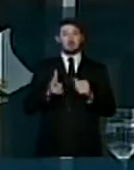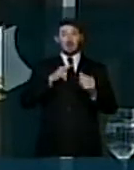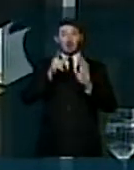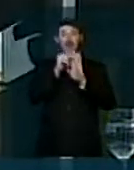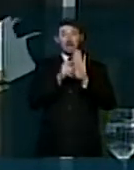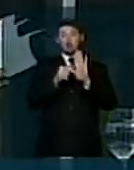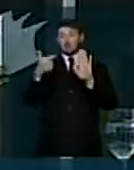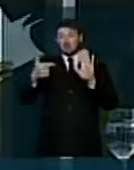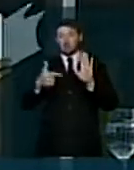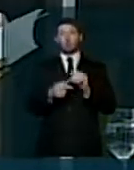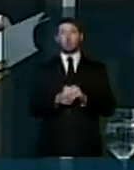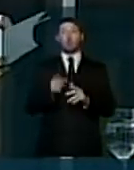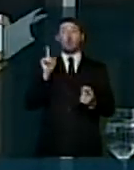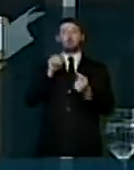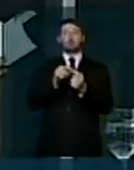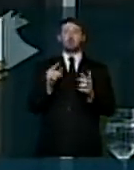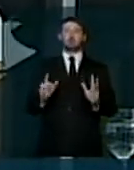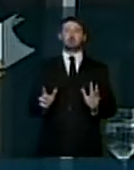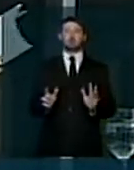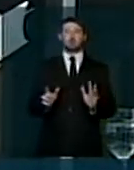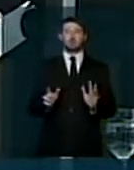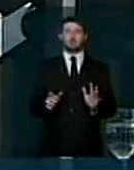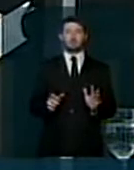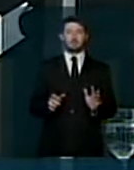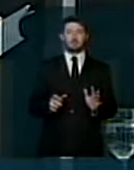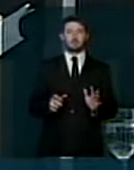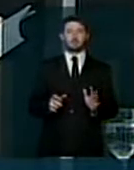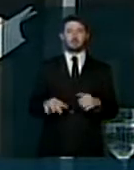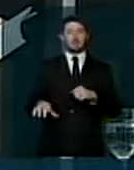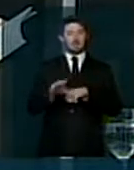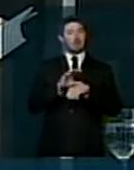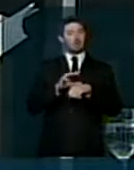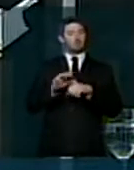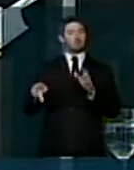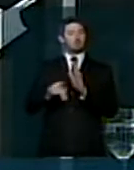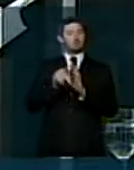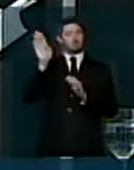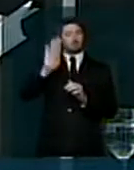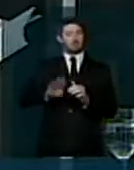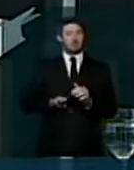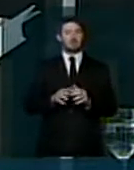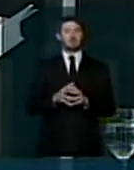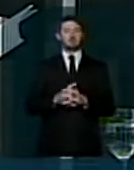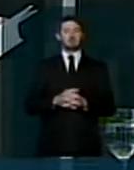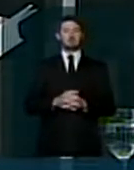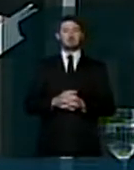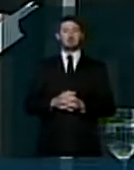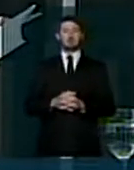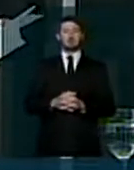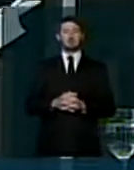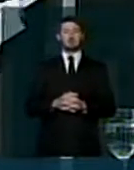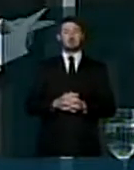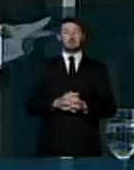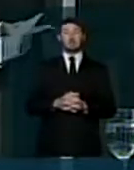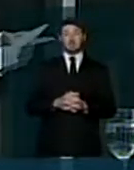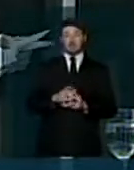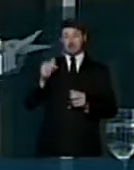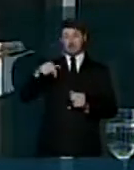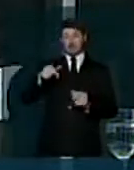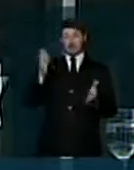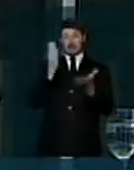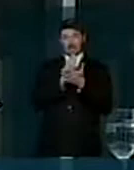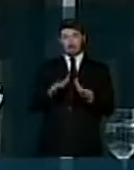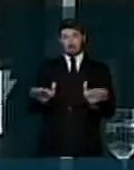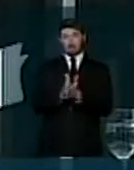artigo 2º como um dos objetivos da Constituição da República, objetivos fundamentais da República. Se aqui tem erradicar